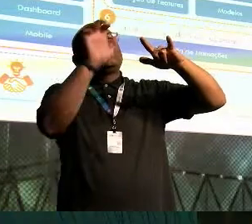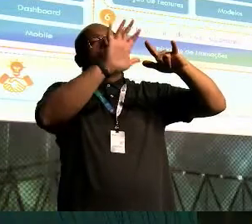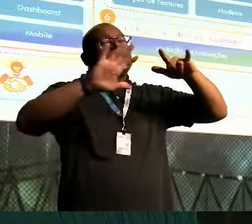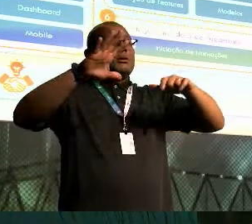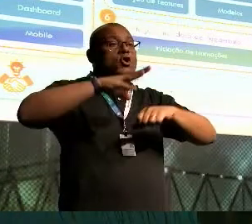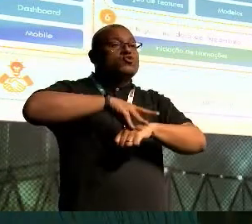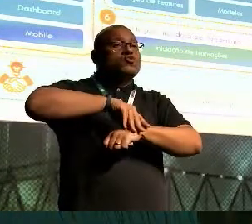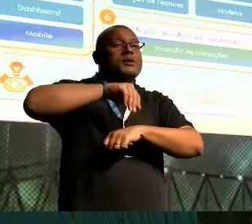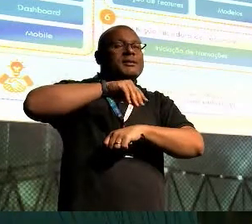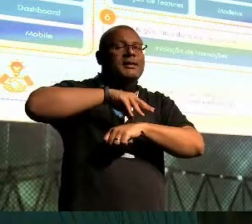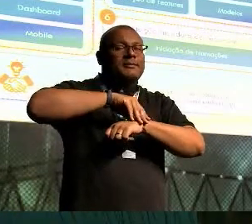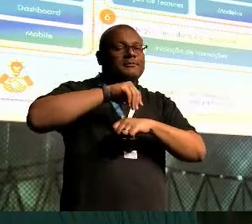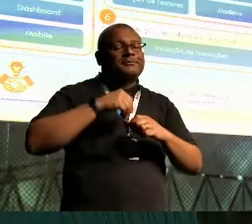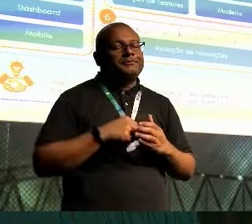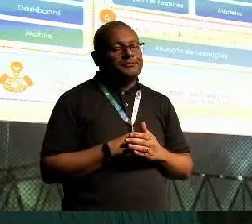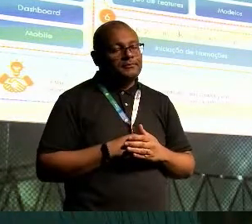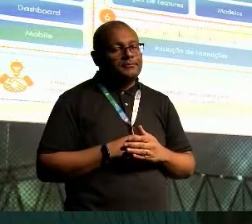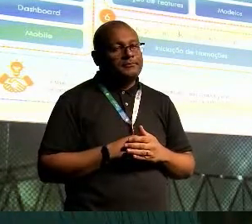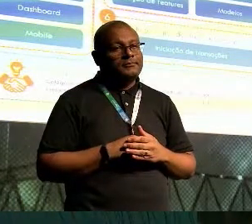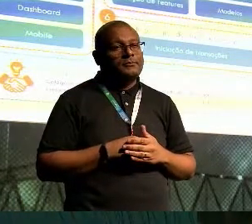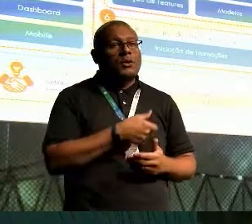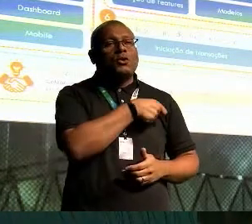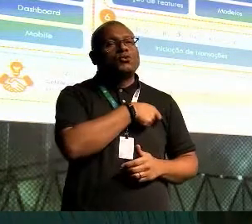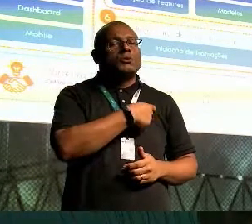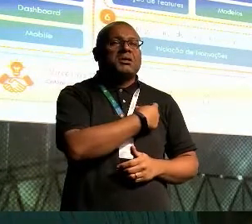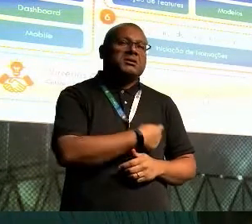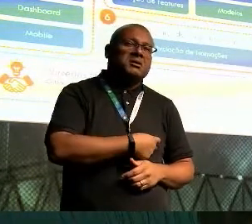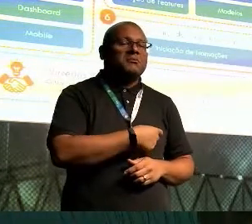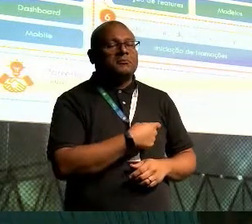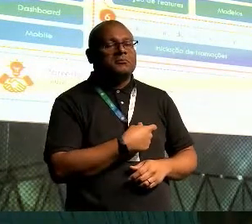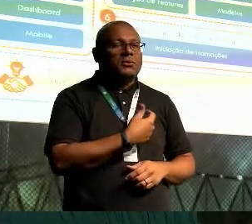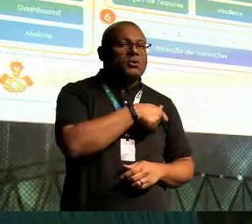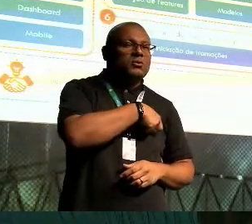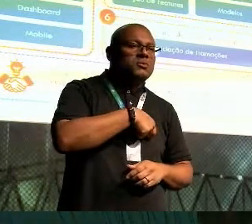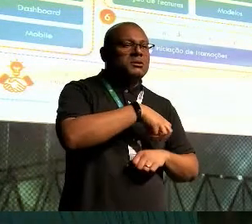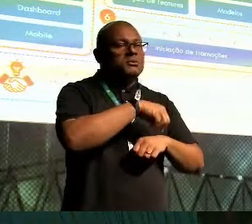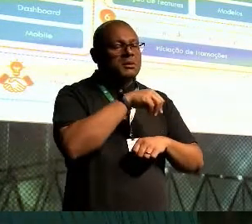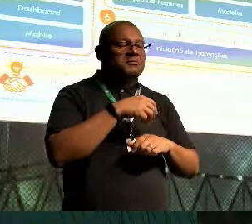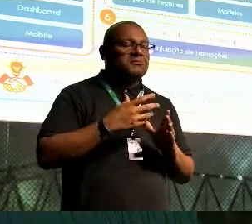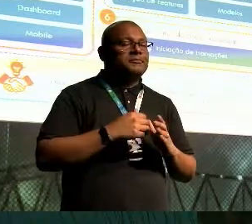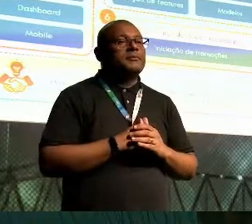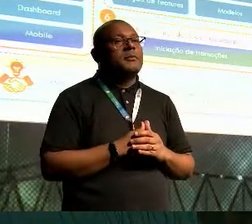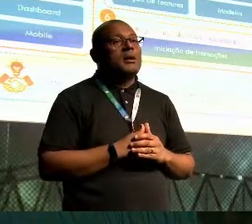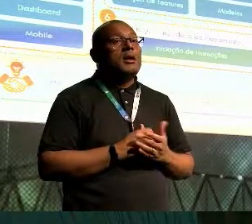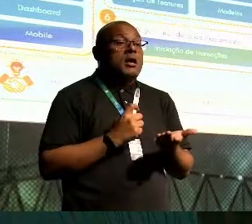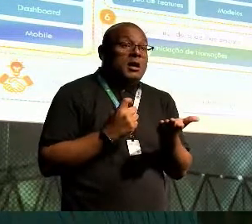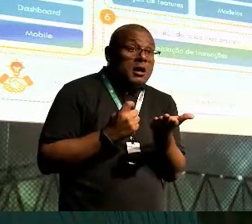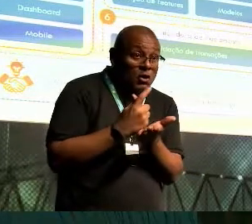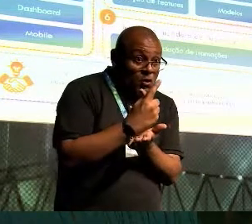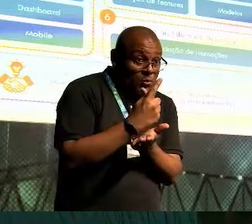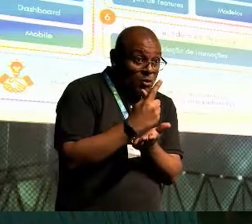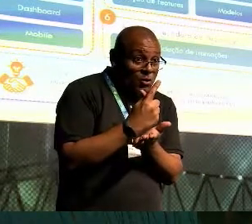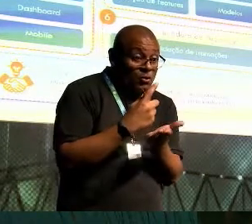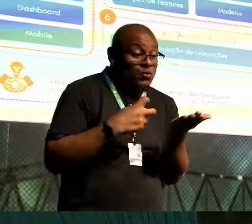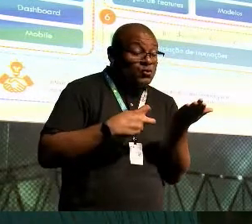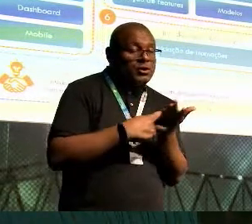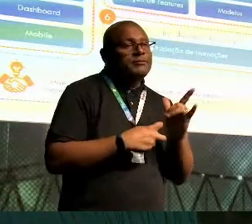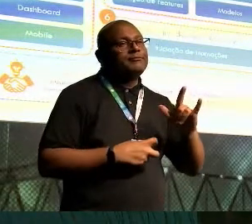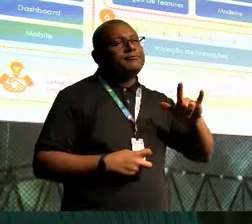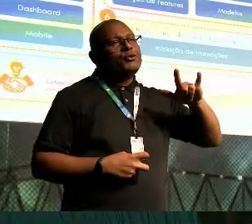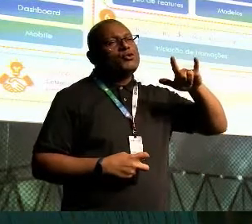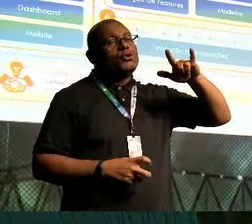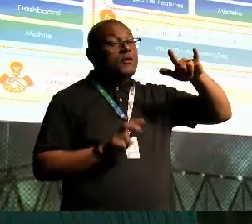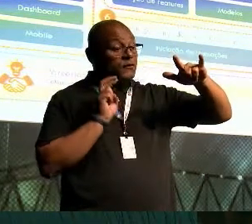Suíça, para a Suécia, enfim, para a Suíça, vamos supor. Você viu que ele comprou uma passagem para lá, e você consegue ver que é para